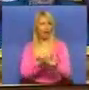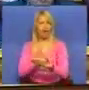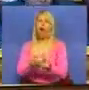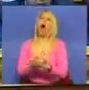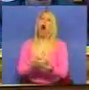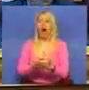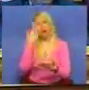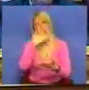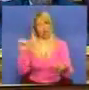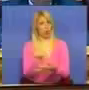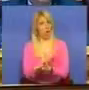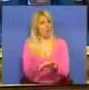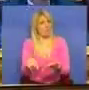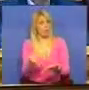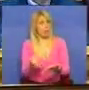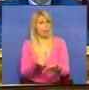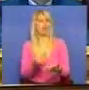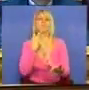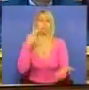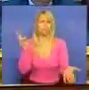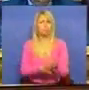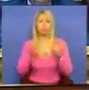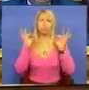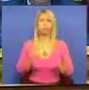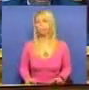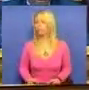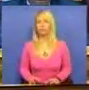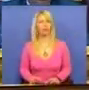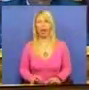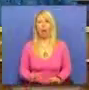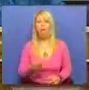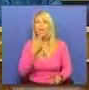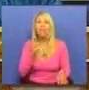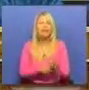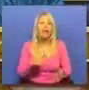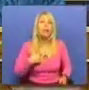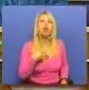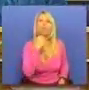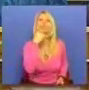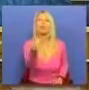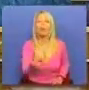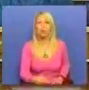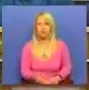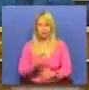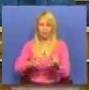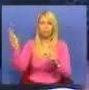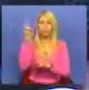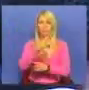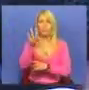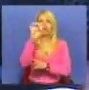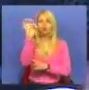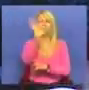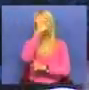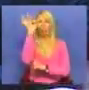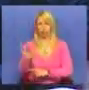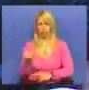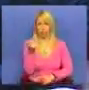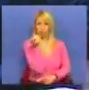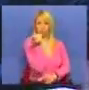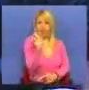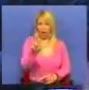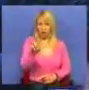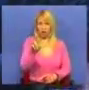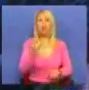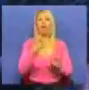verdade. Não, não é verdade. A verdade é o que eu estou a dizer. Subiu 18%. A taxa efetiva,